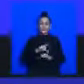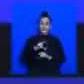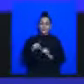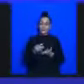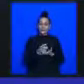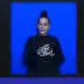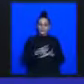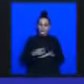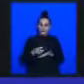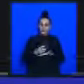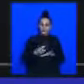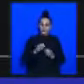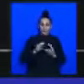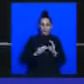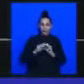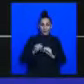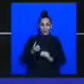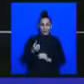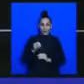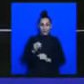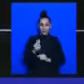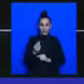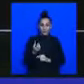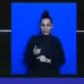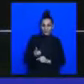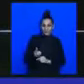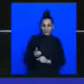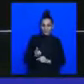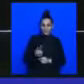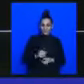o sorteio da Quina Esse é o concurso 626